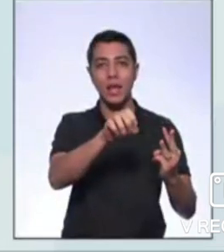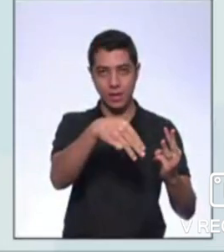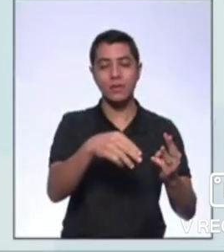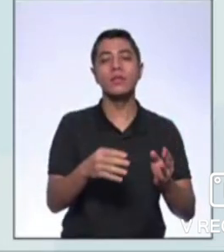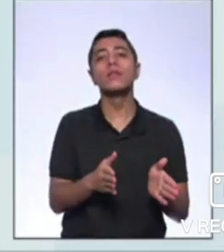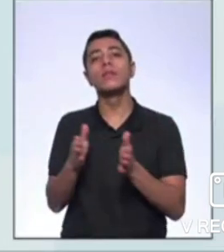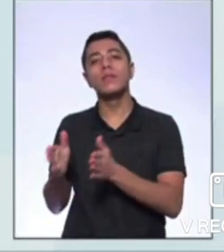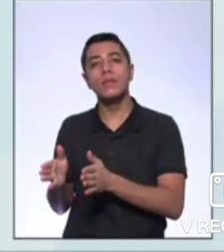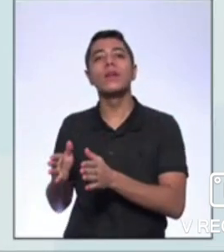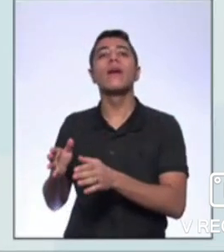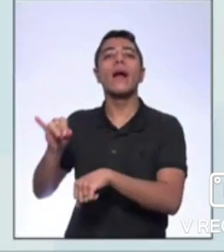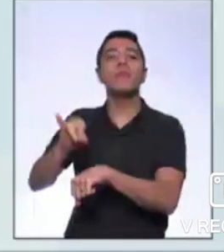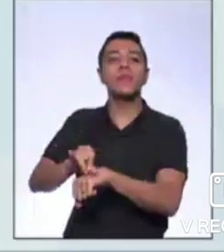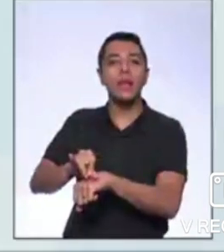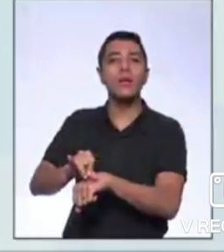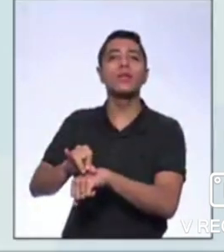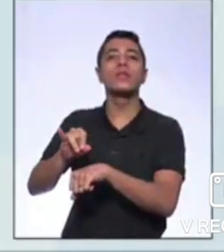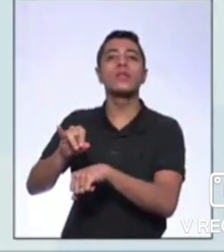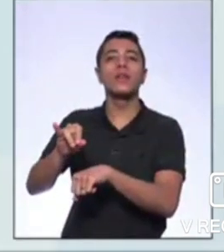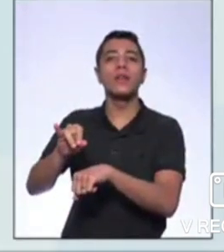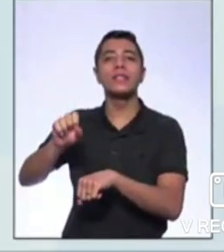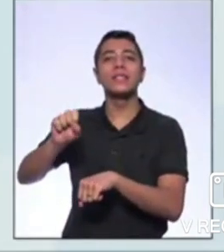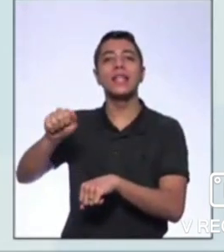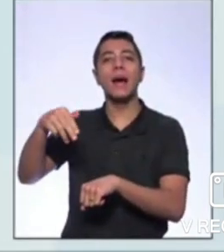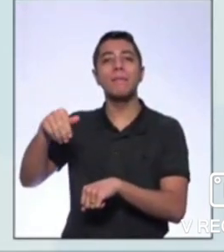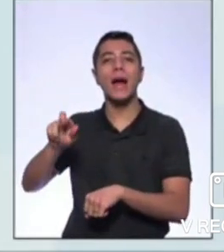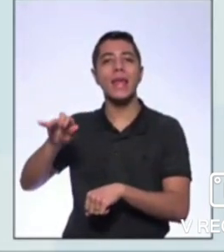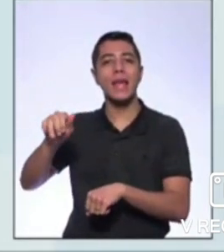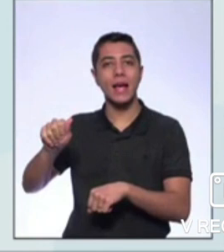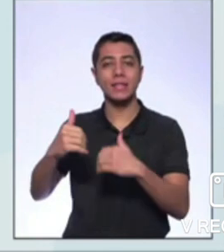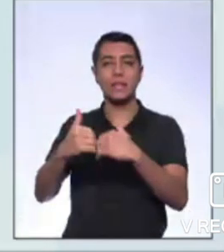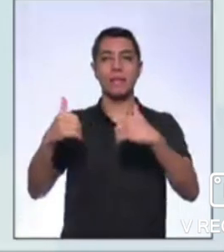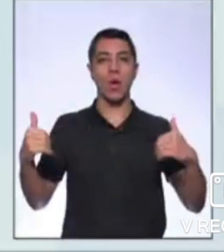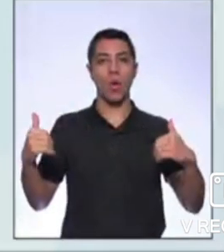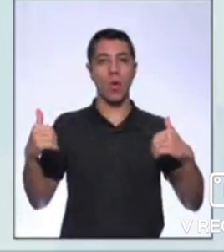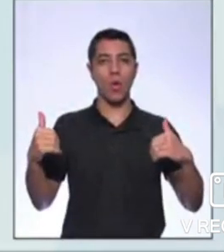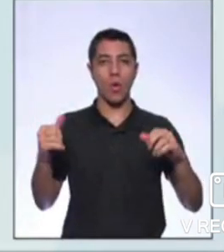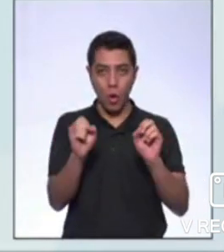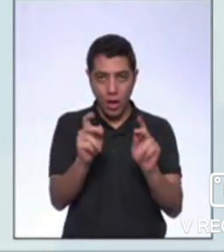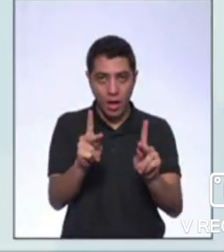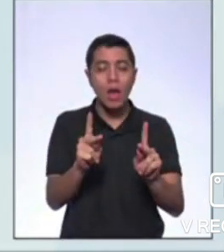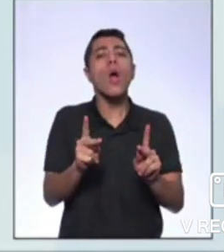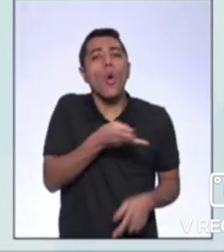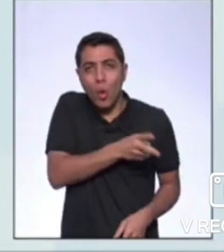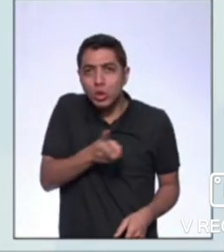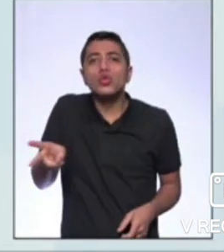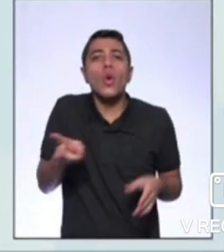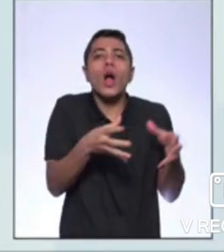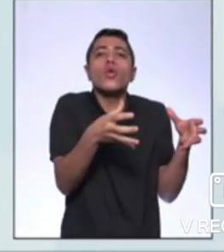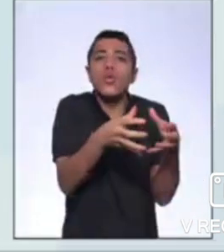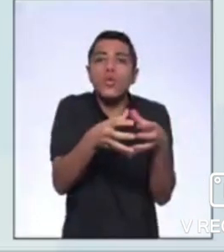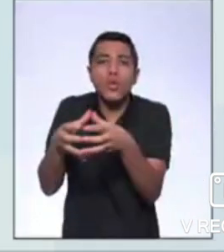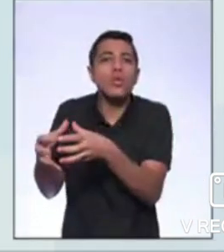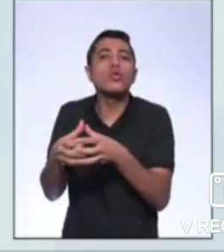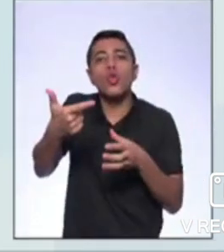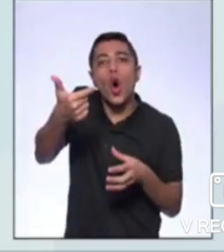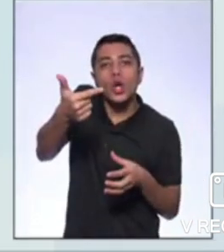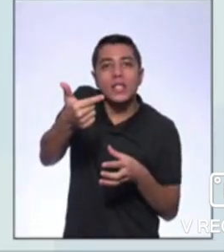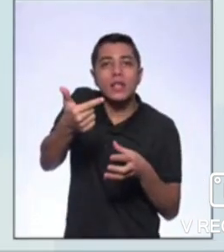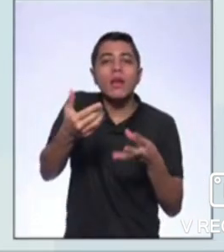existir. Isso aí é mais uma divisão meio que administrativa, vamos dizer Isso. assim, né? E mesmo com